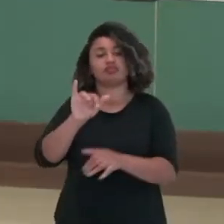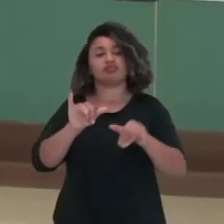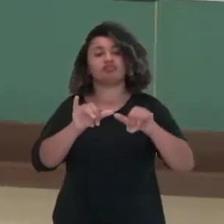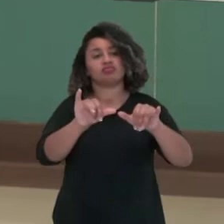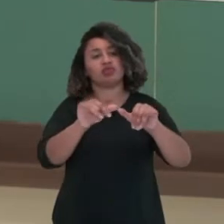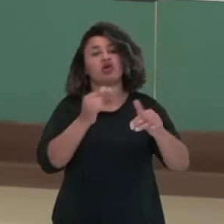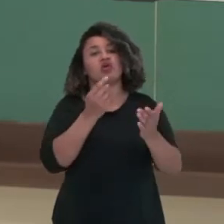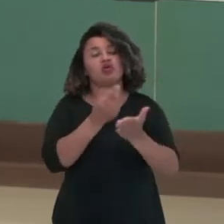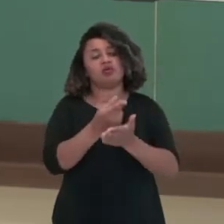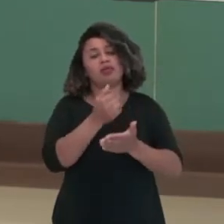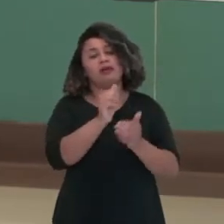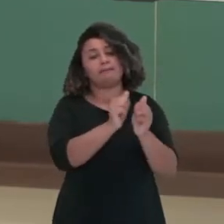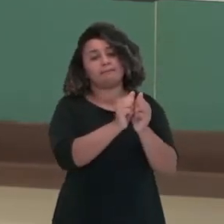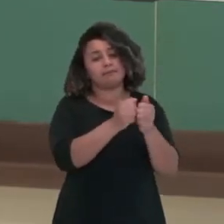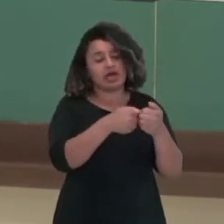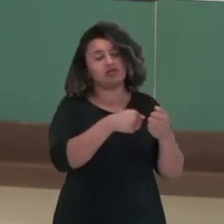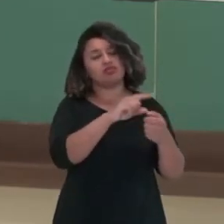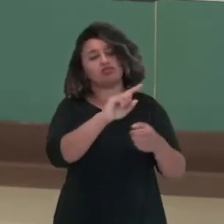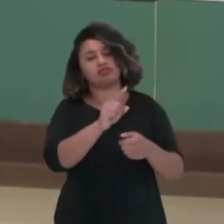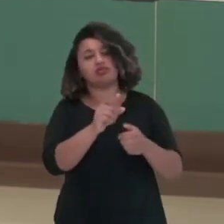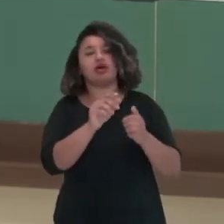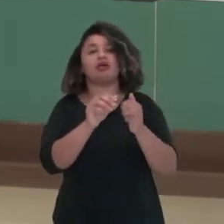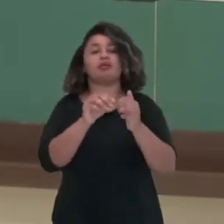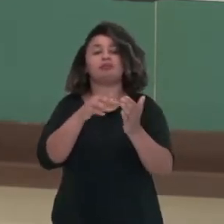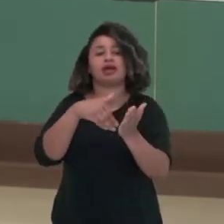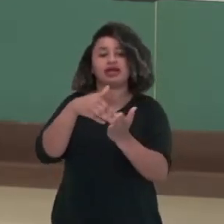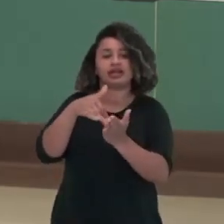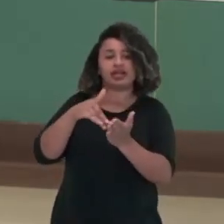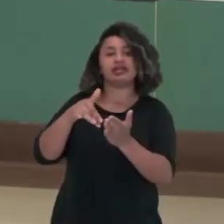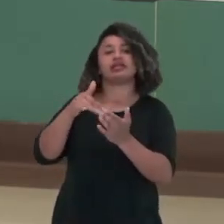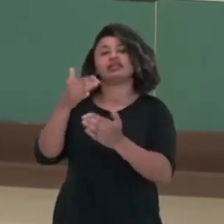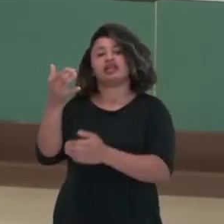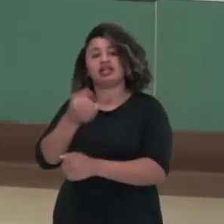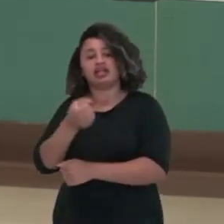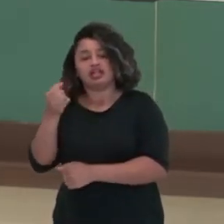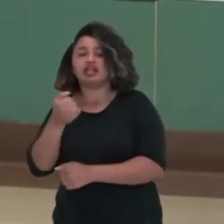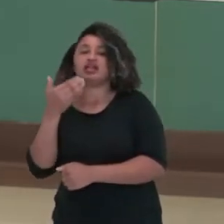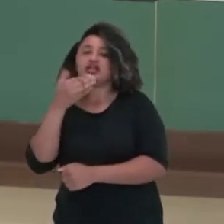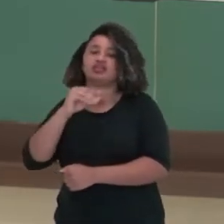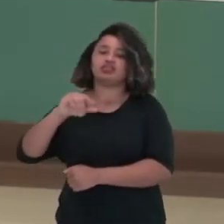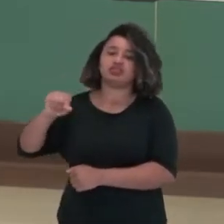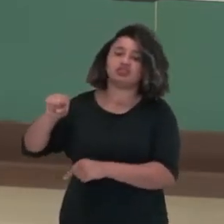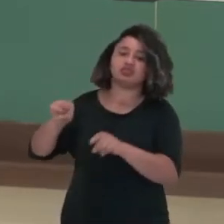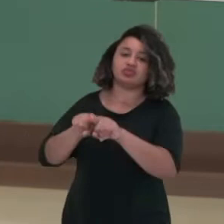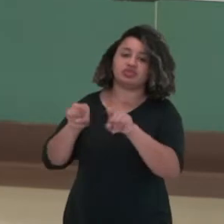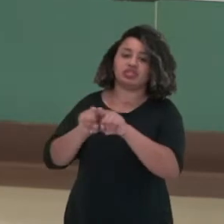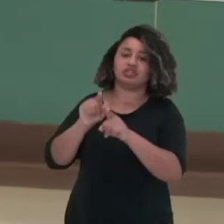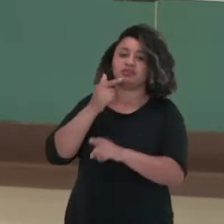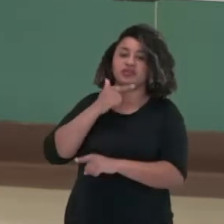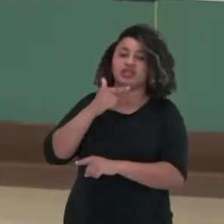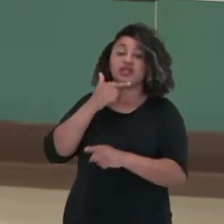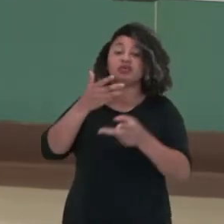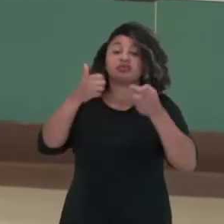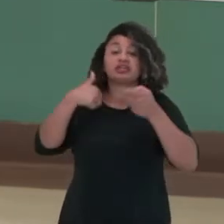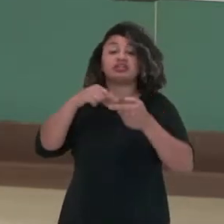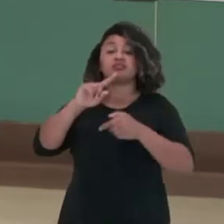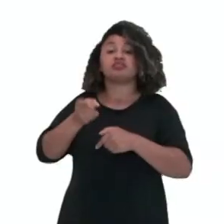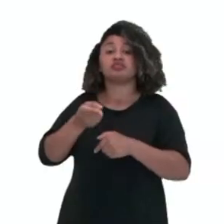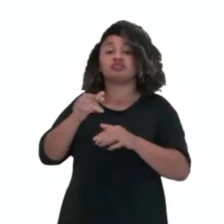supermercado comprar pães, margarina, leite, açúcar e queijo. Reparem que eu usei